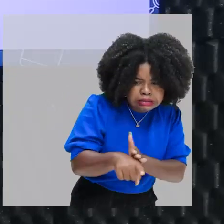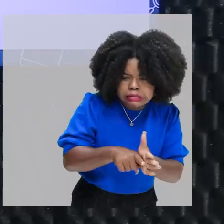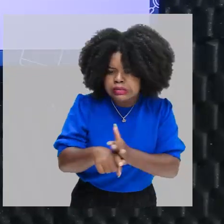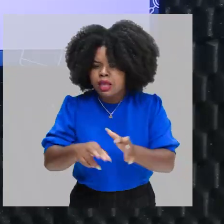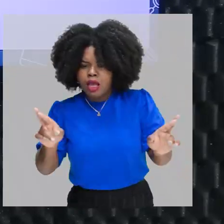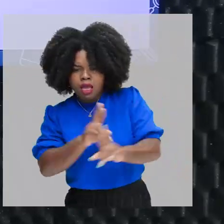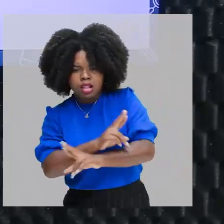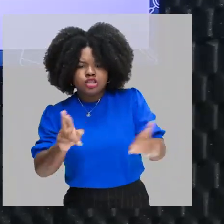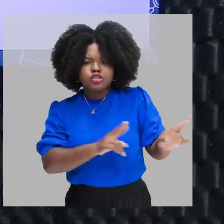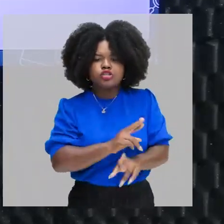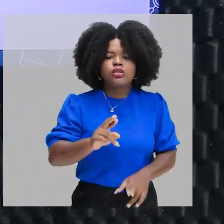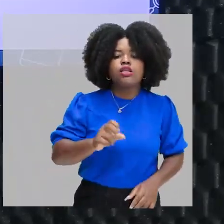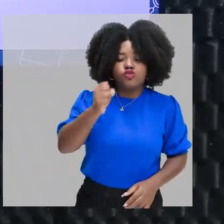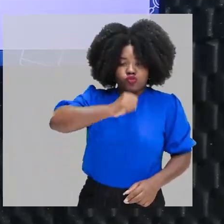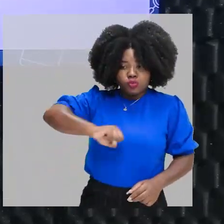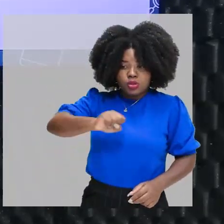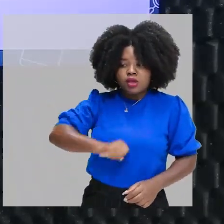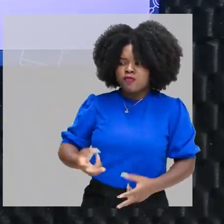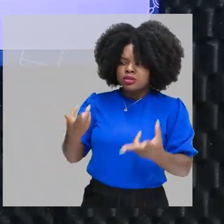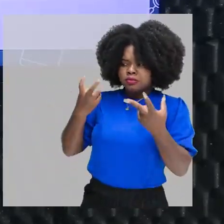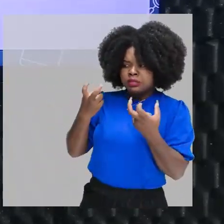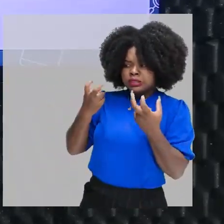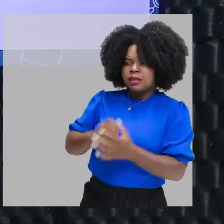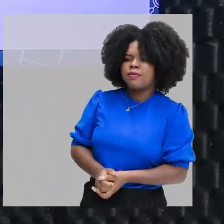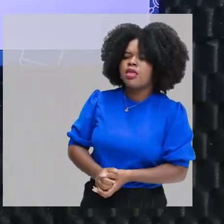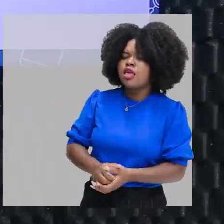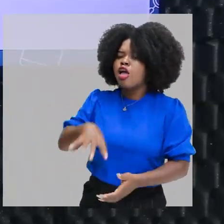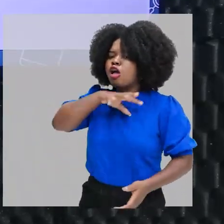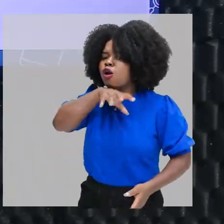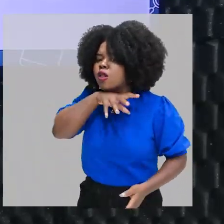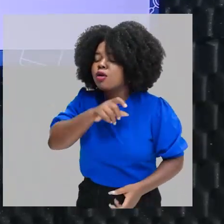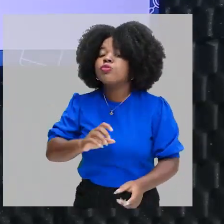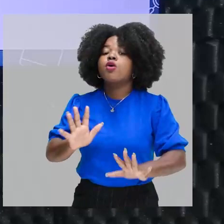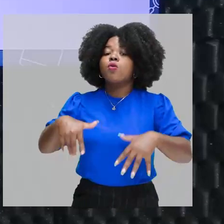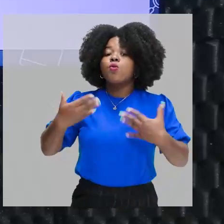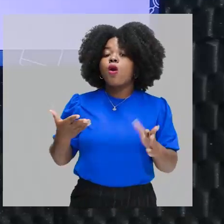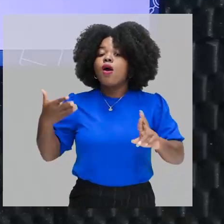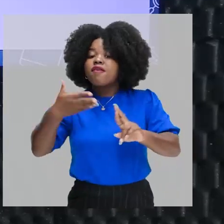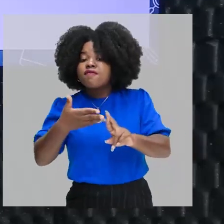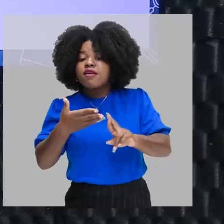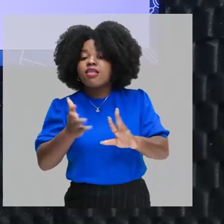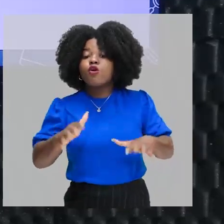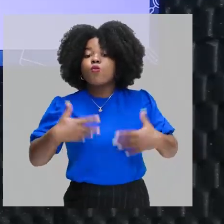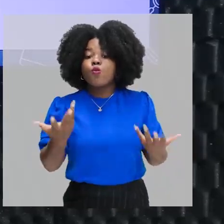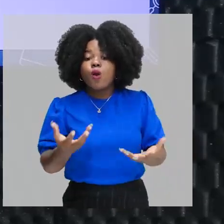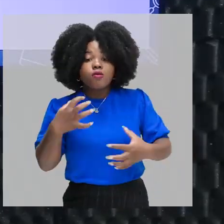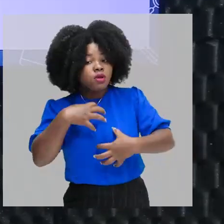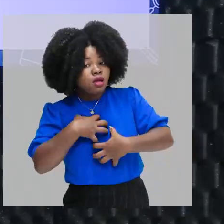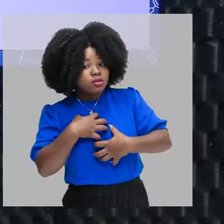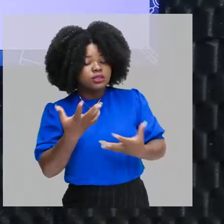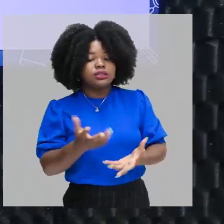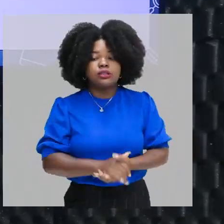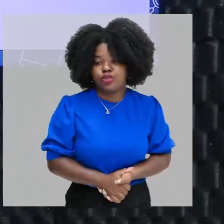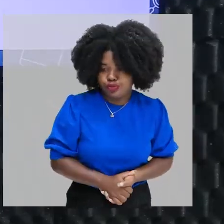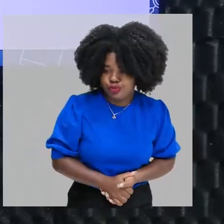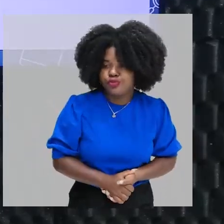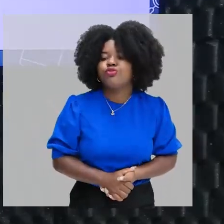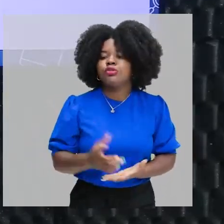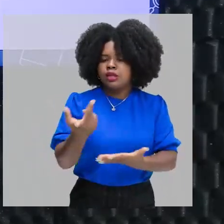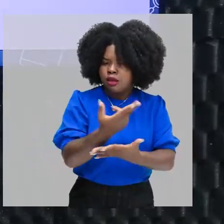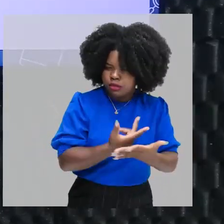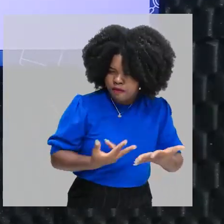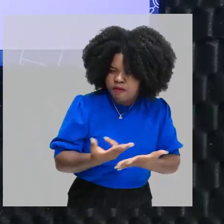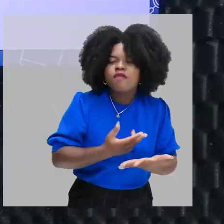o leão, tá? E qual é a referência do leão? Então, aqui eu tenho The Lion is the symbol of the Rastafari. O leão